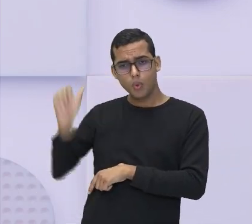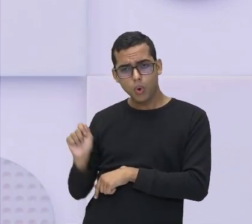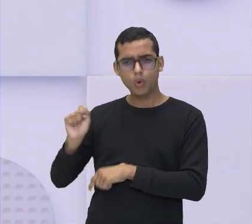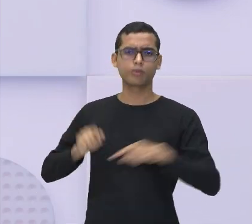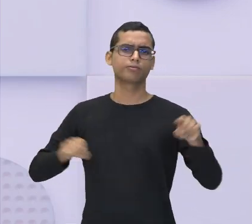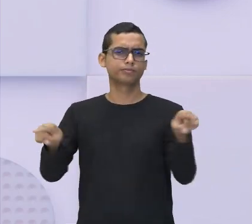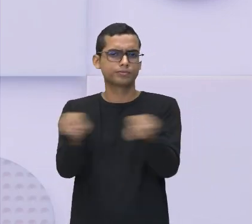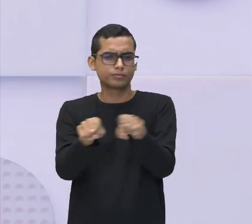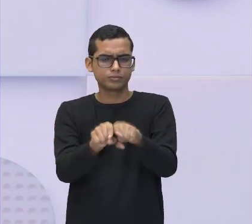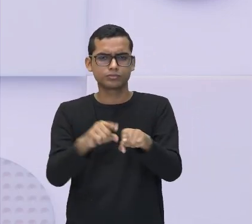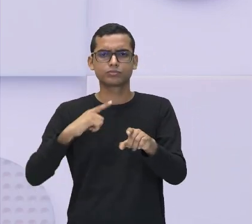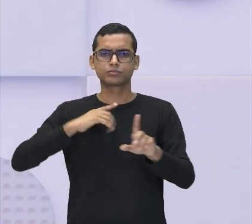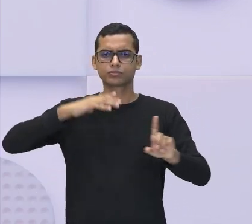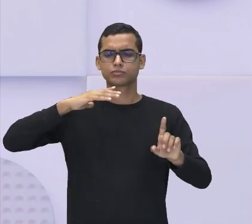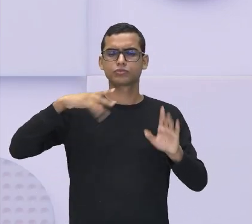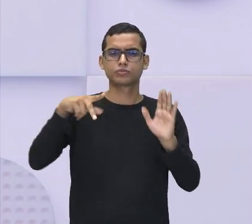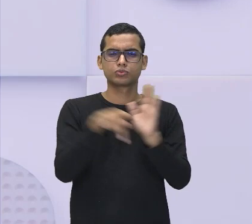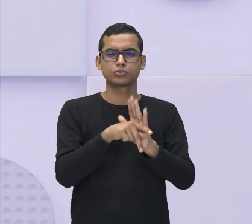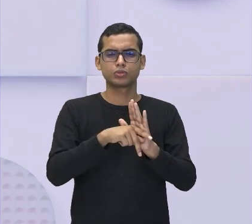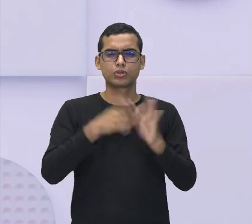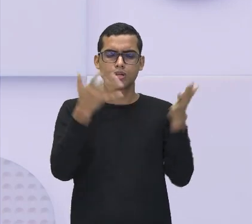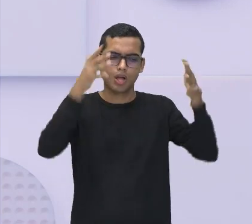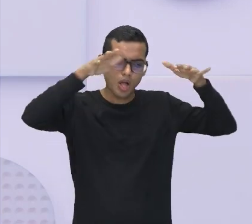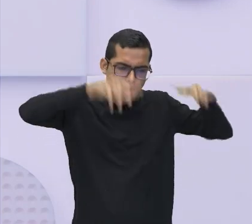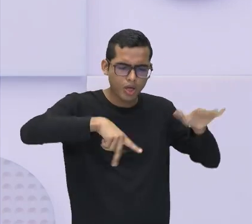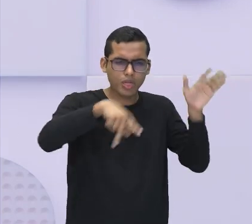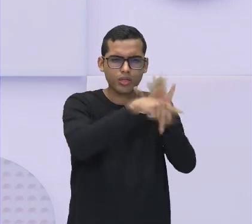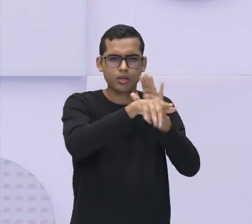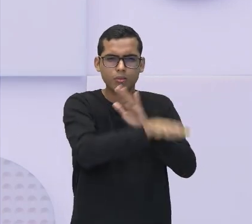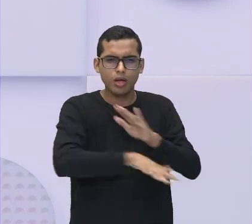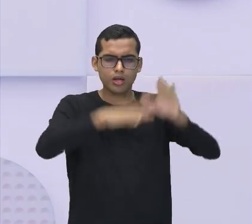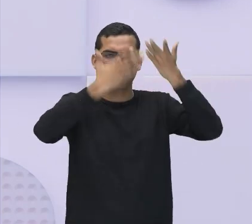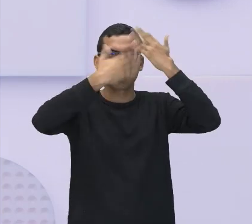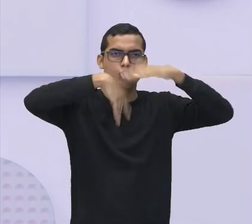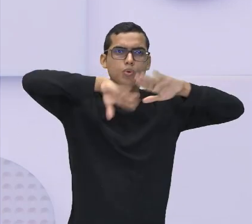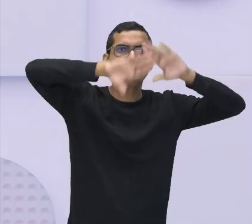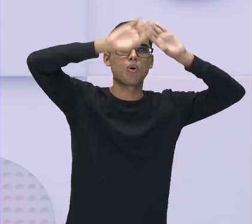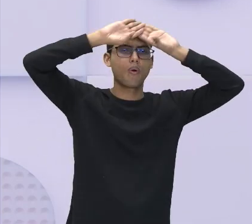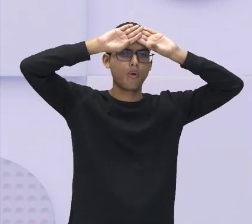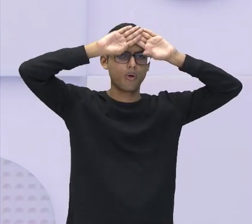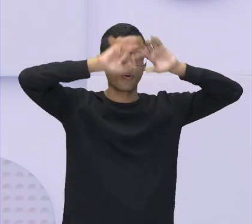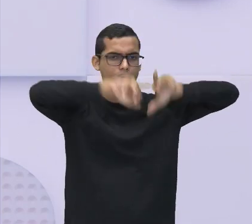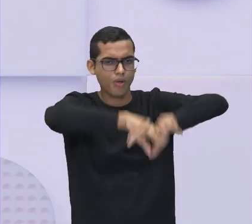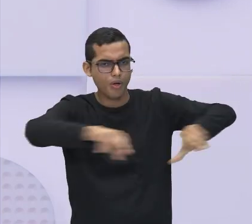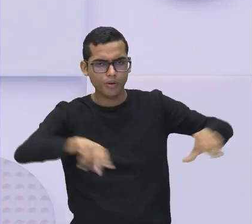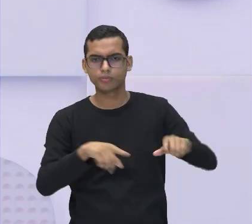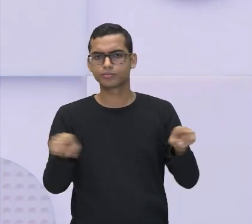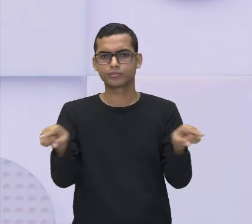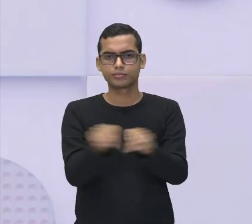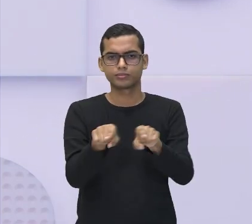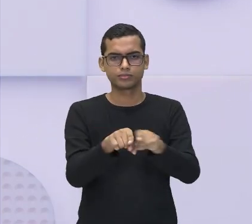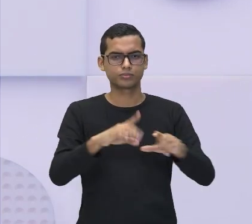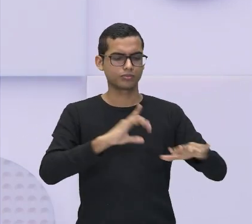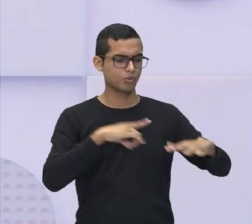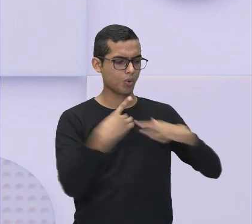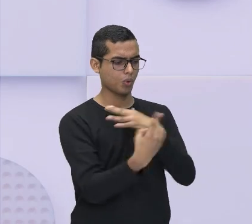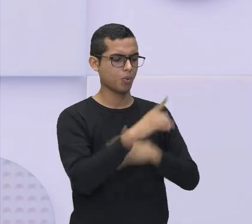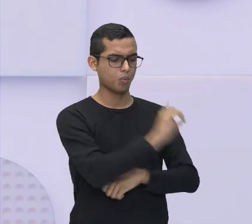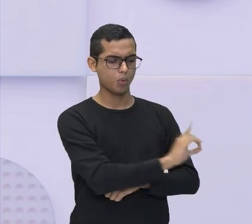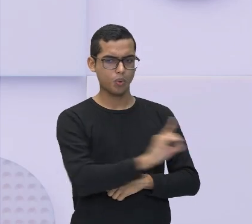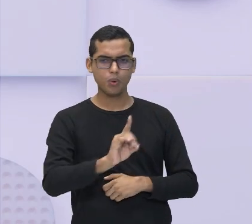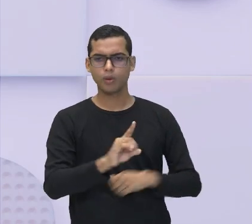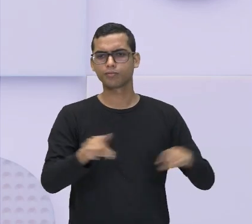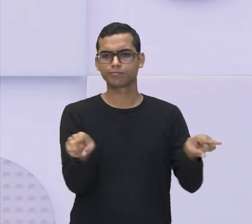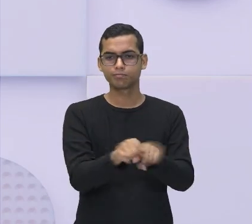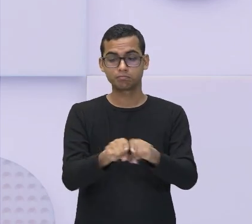da dimensão do culto aos orixás, que são vários orixás, os vários deuses. E nós poderíamos dizer que